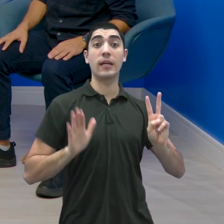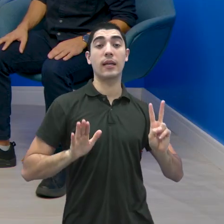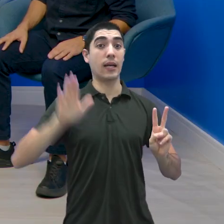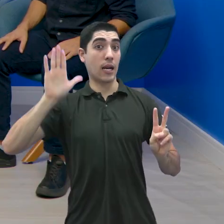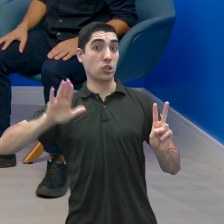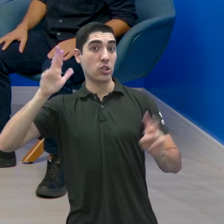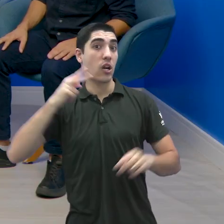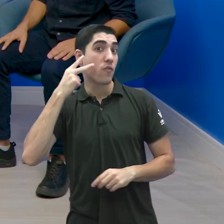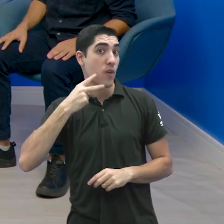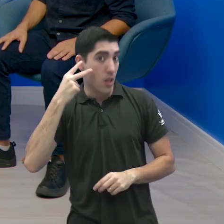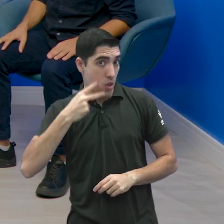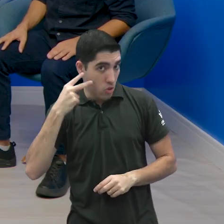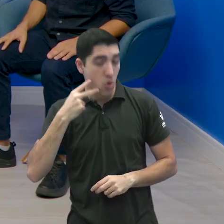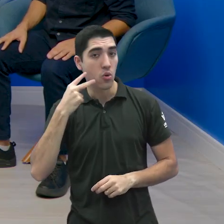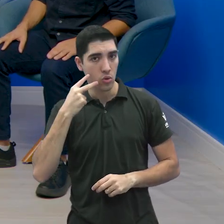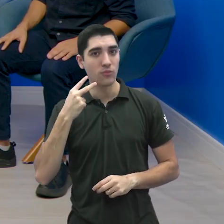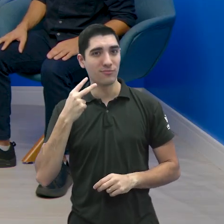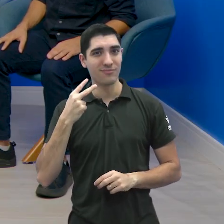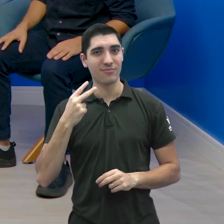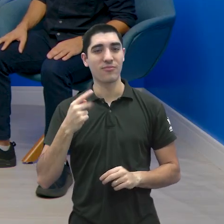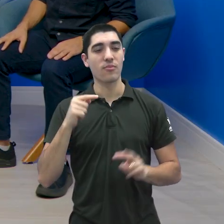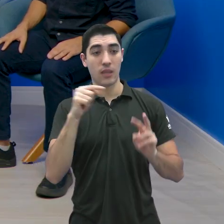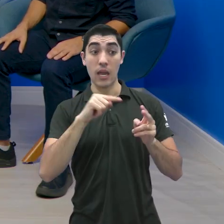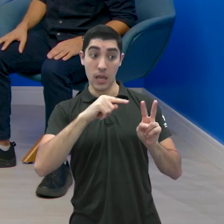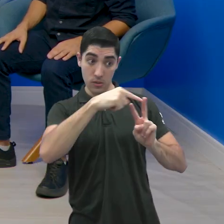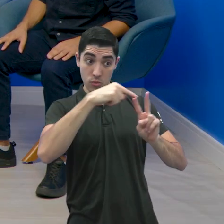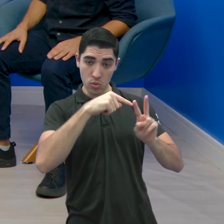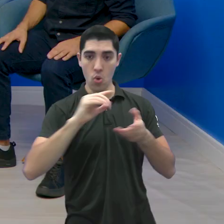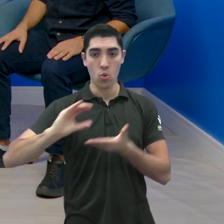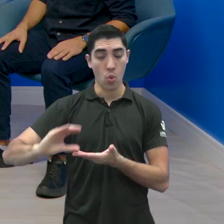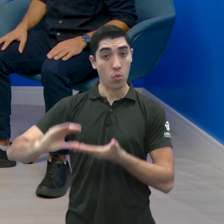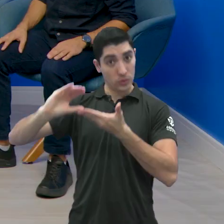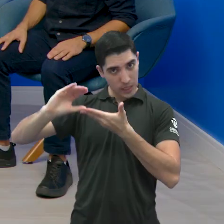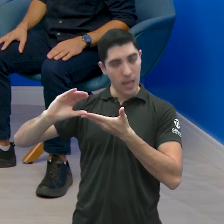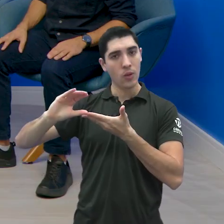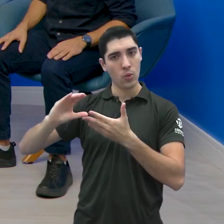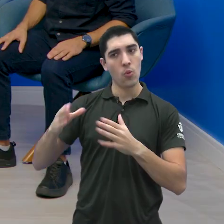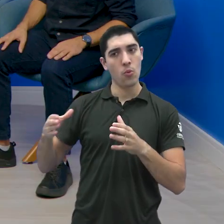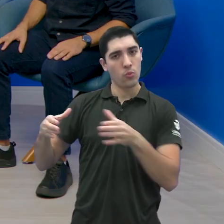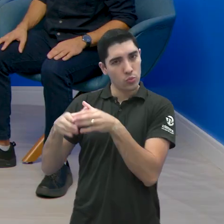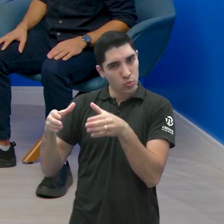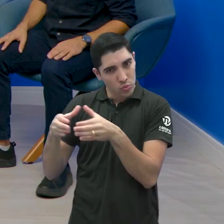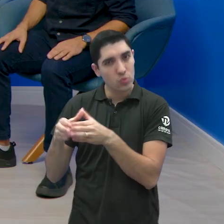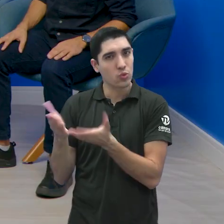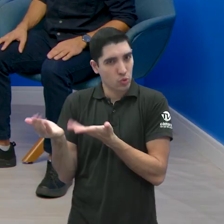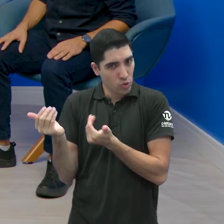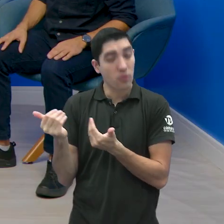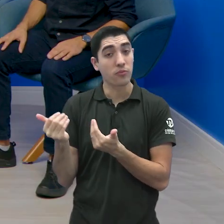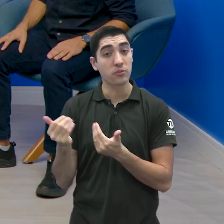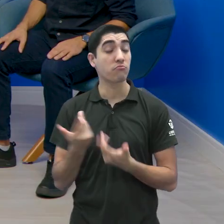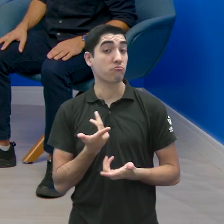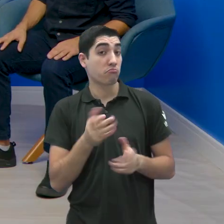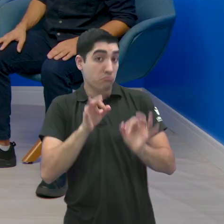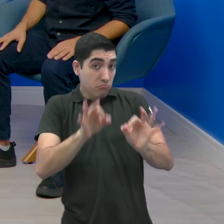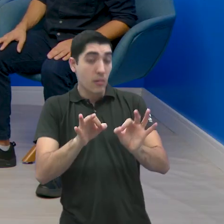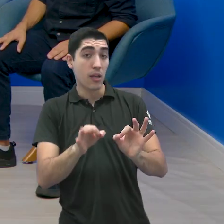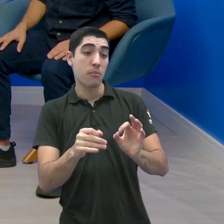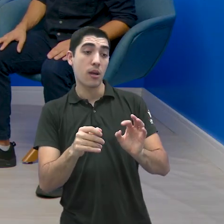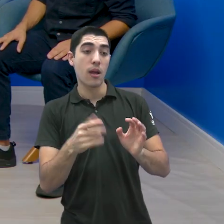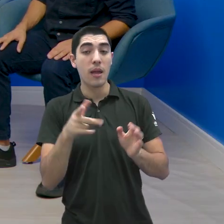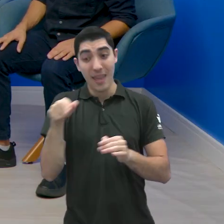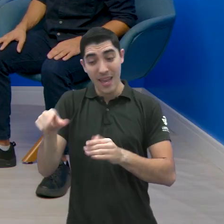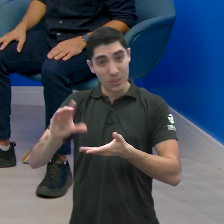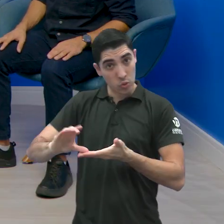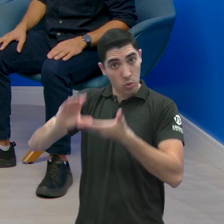mandato, do Conselho Municipal, que vieram do Conselho Municipal de Juventude, e realmente é uma porta de entrada para a discussão